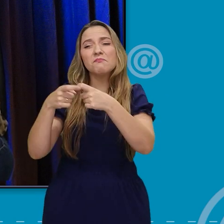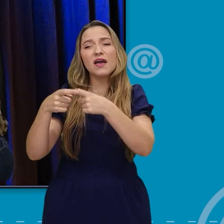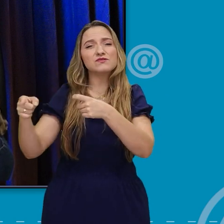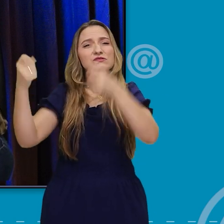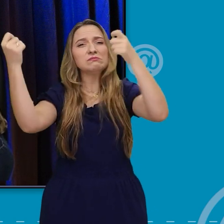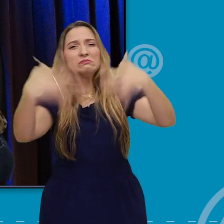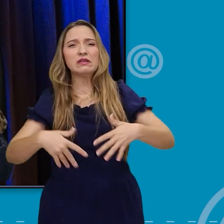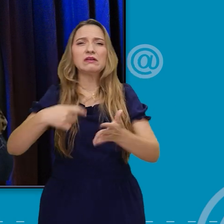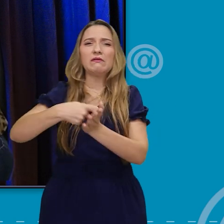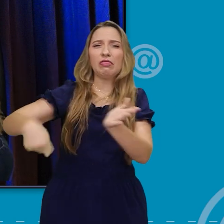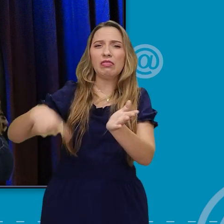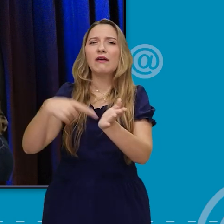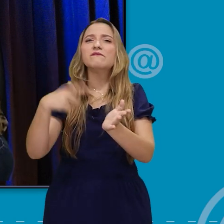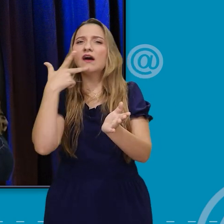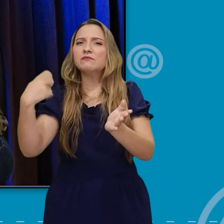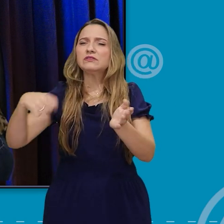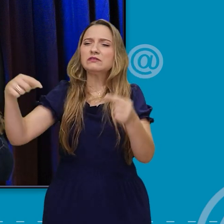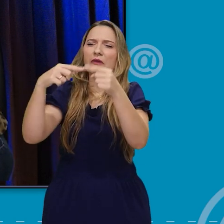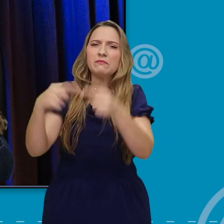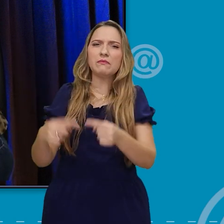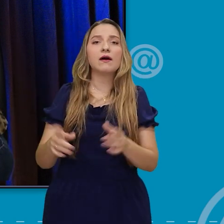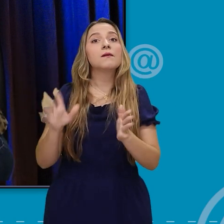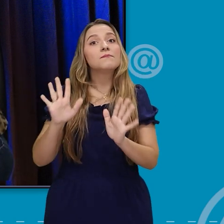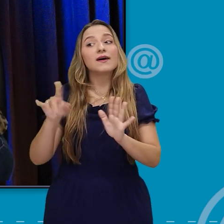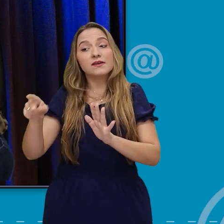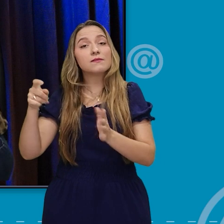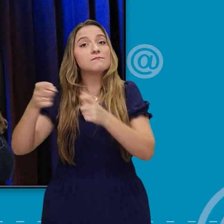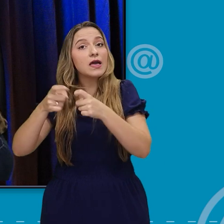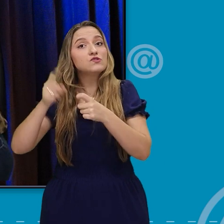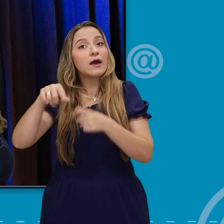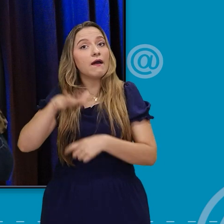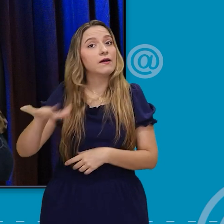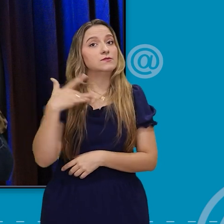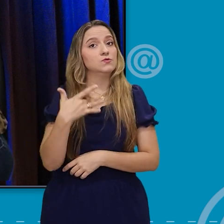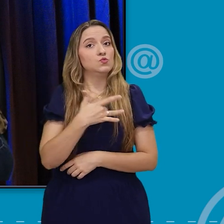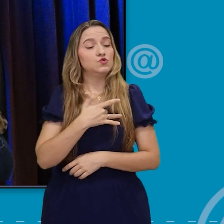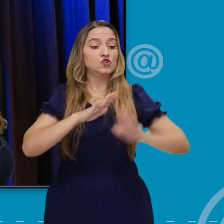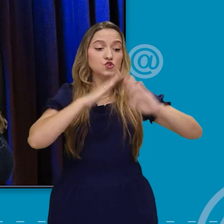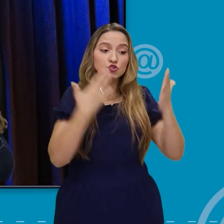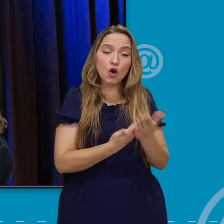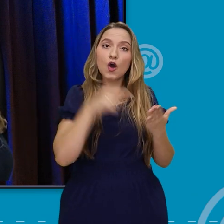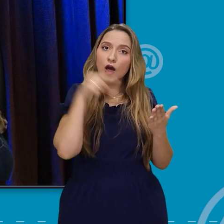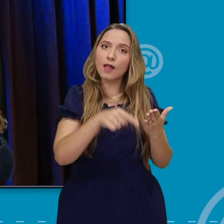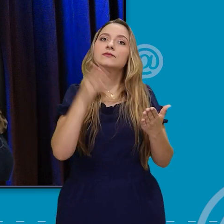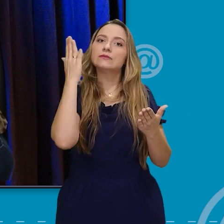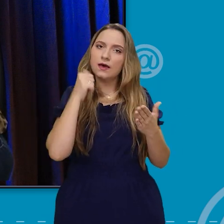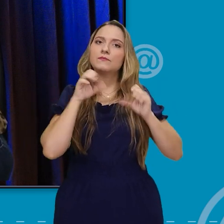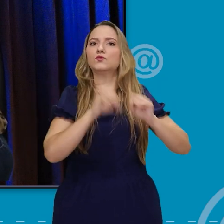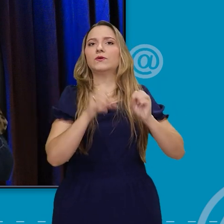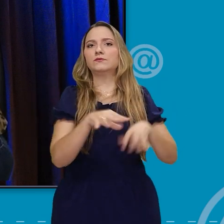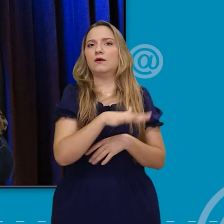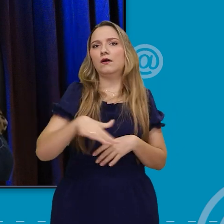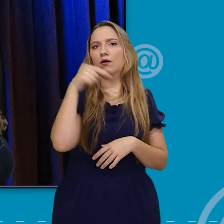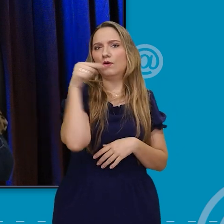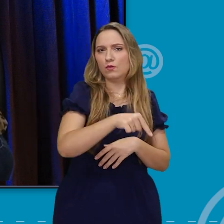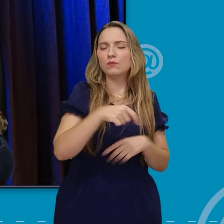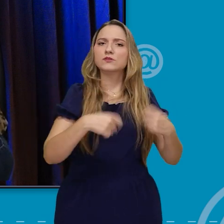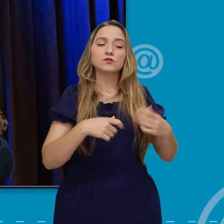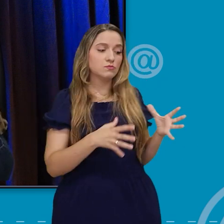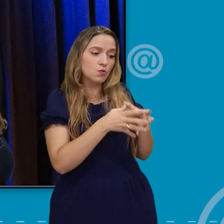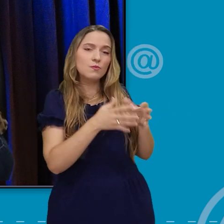relatórios médicos encaminhando para algumas coisas, os médicos eles observam do ponto de vista da saúde. Cabe a nós da educação e a essa equipe